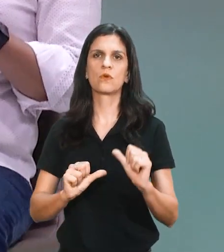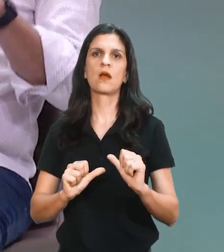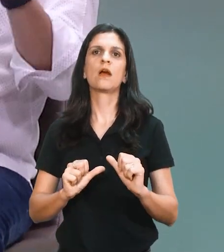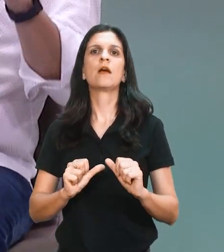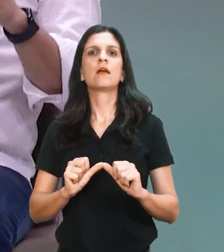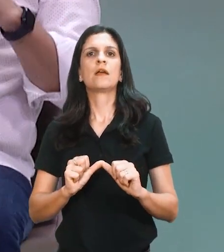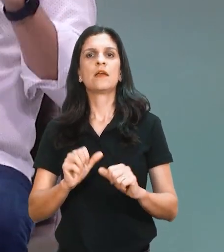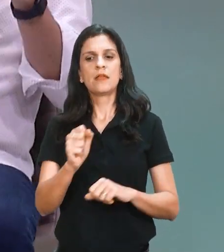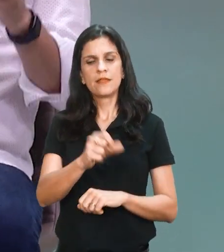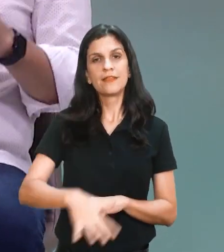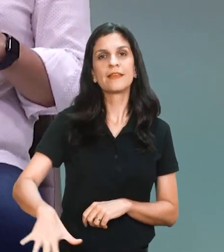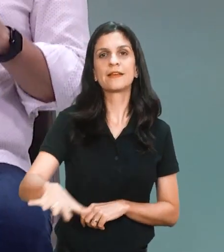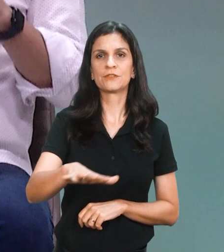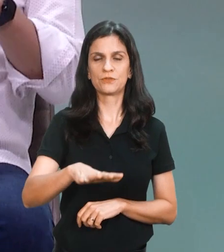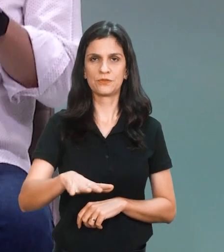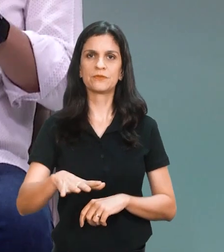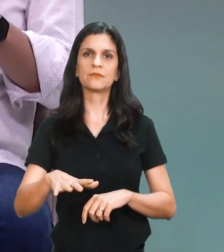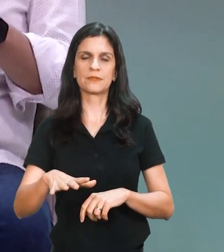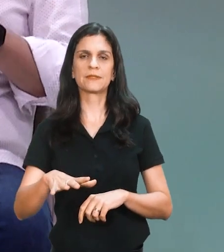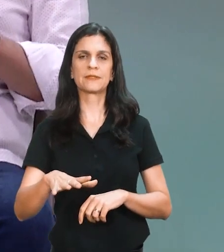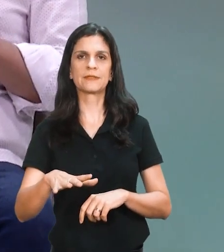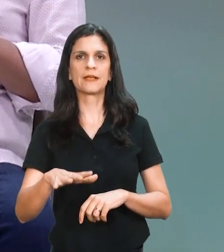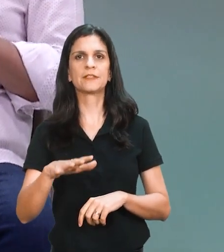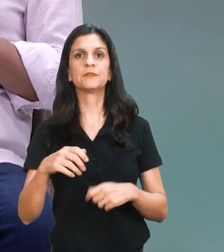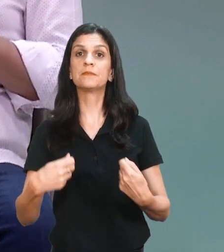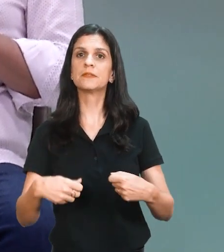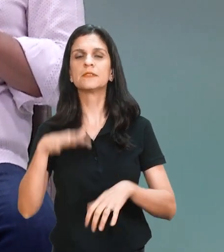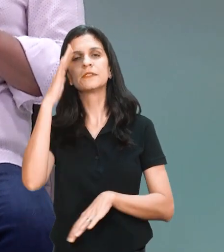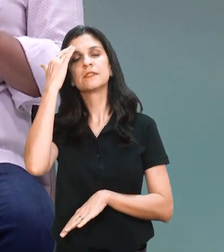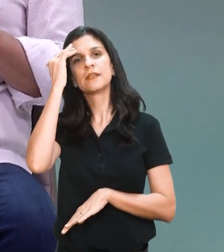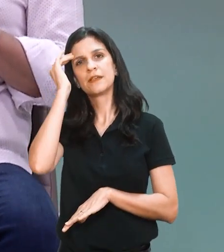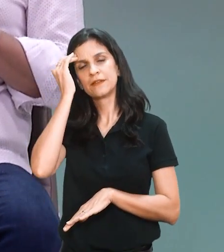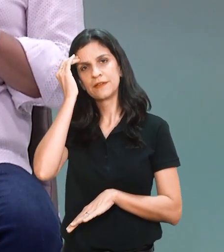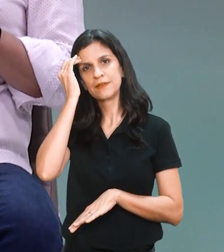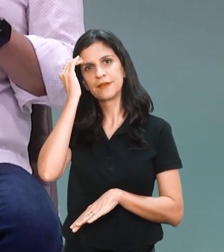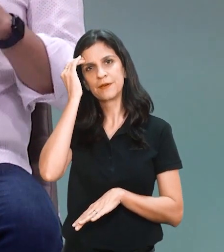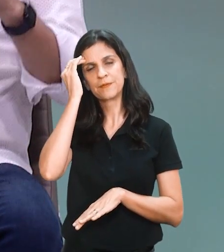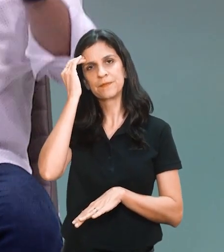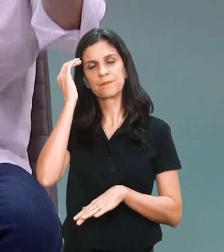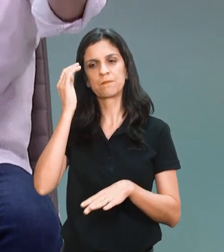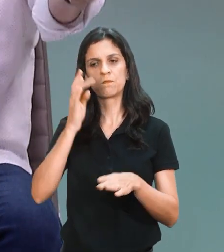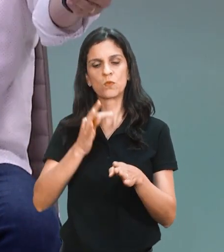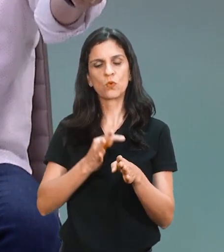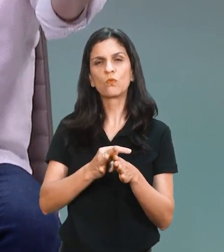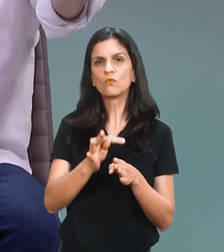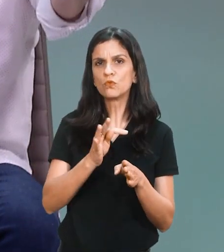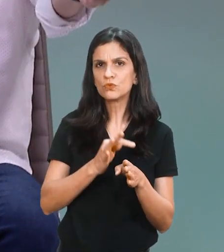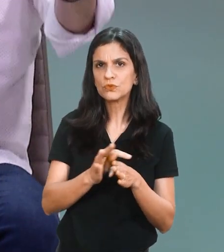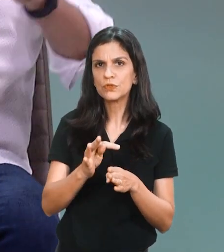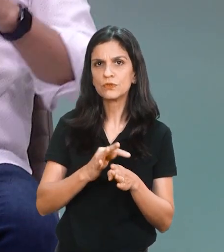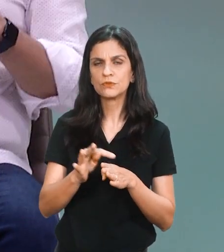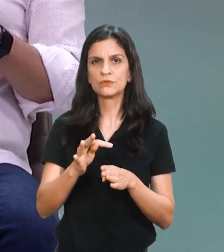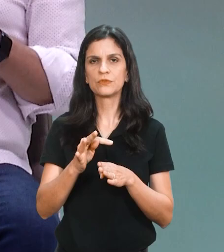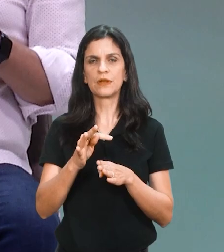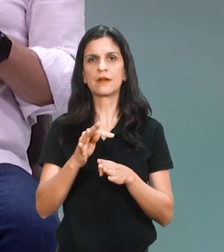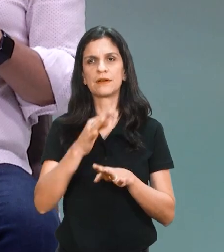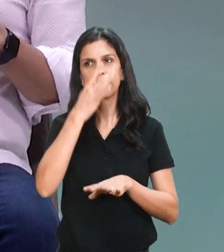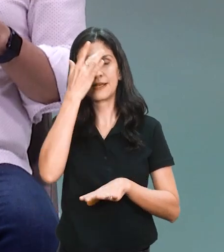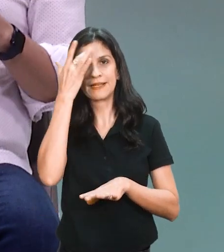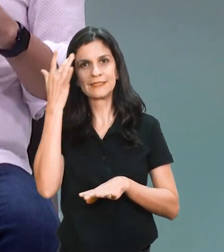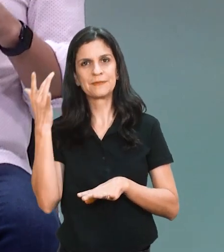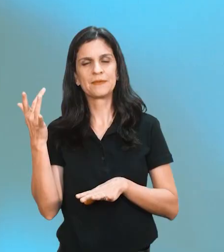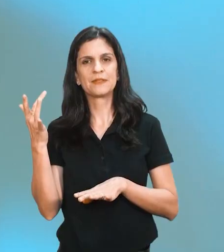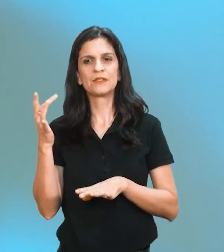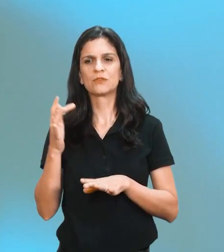coisas que a sociedade ela também não entende em relação ao Conselho Tutelar, porque, assim, principalmente as pessoas da